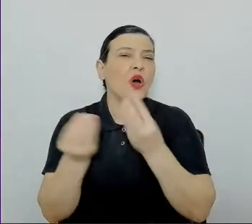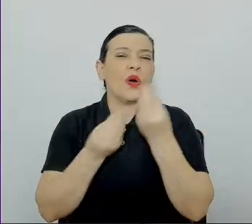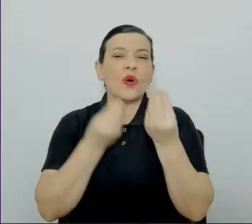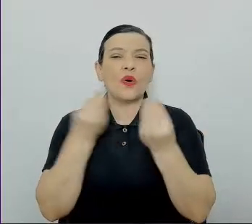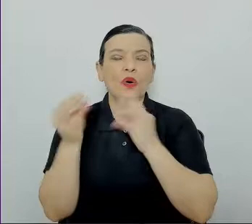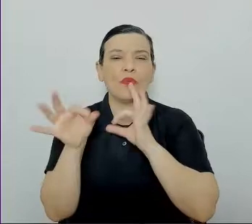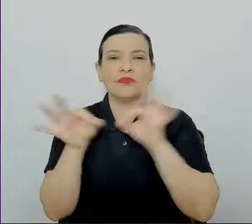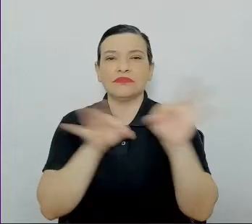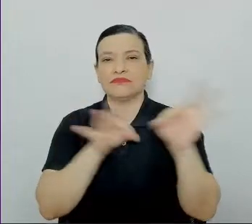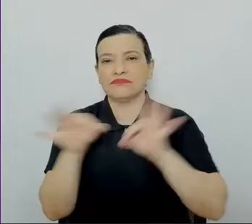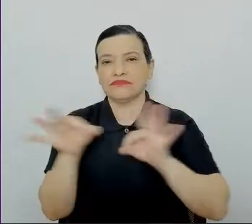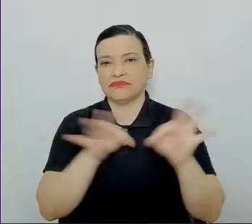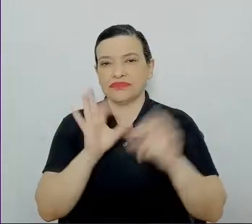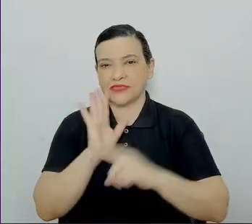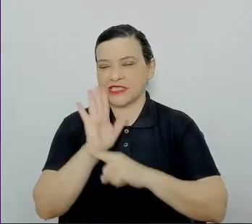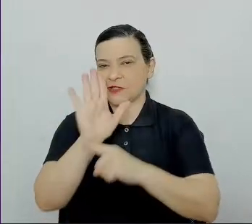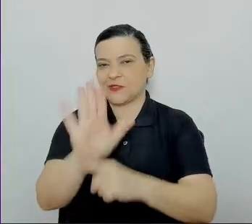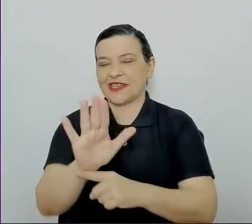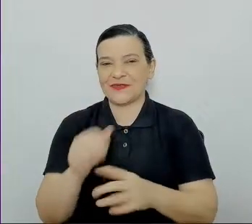para resolver esse job speed up.